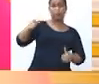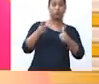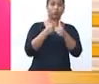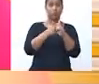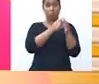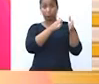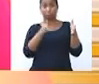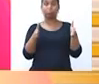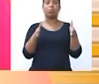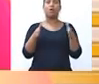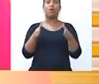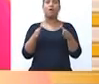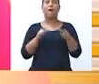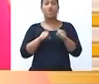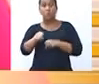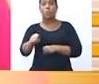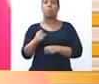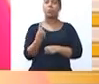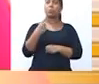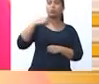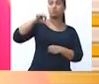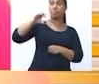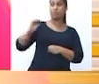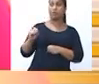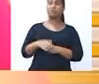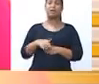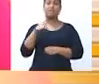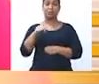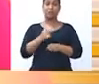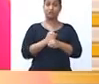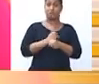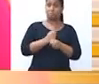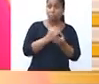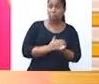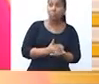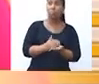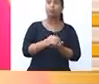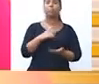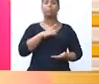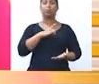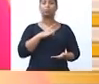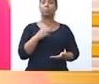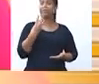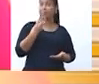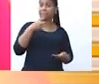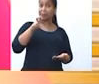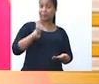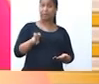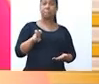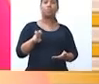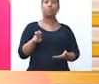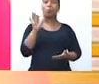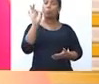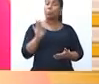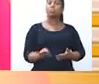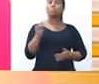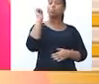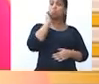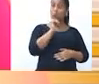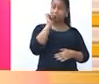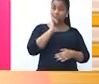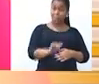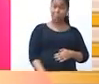turma formou em 90. Então, os 7 primeiros anos, a gente tinha, assim, 35%